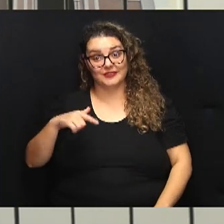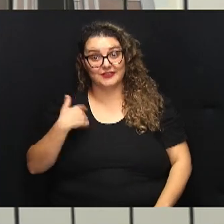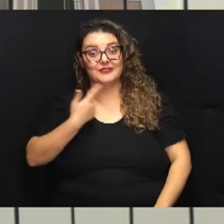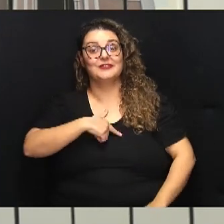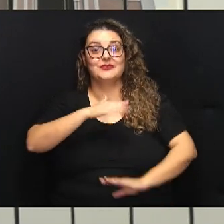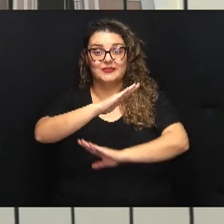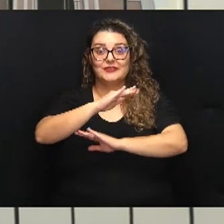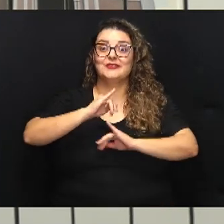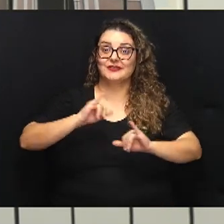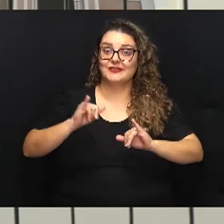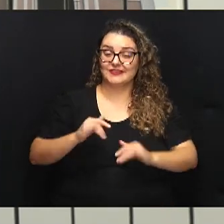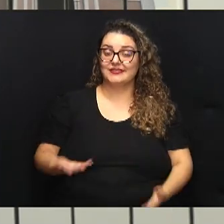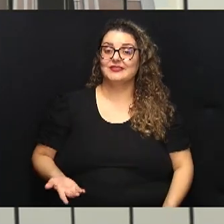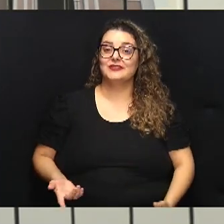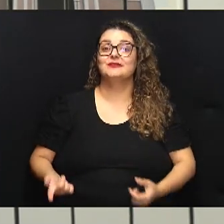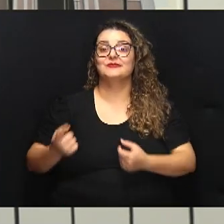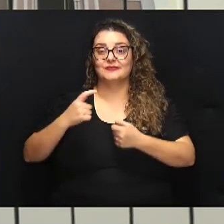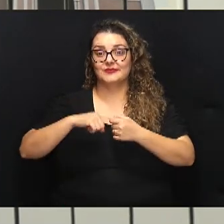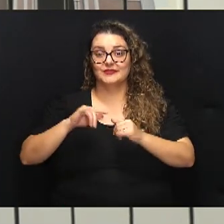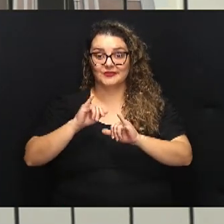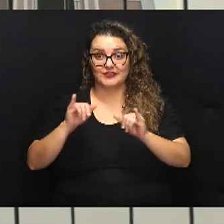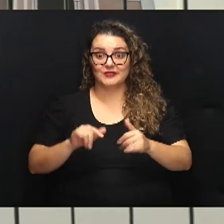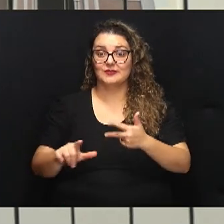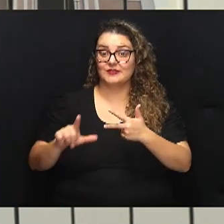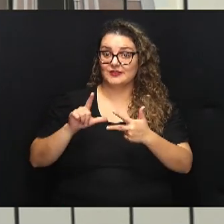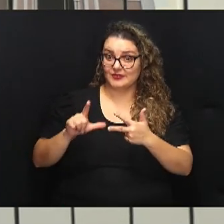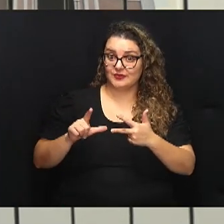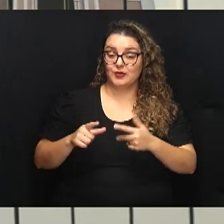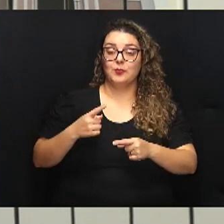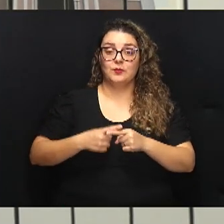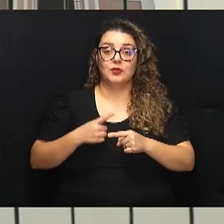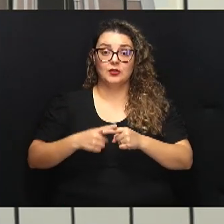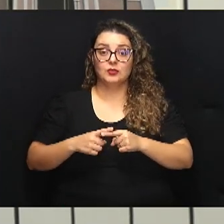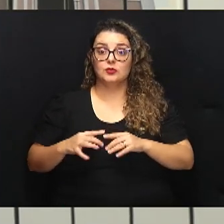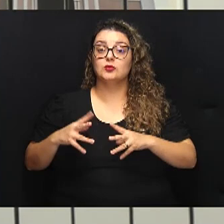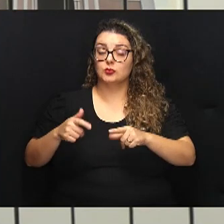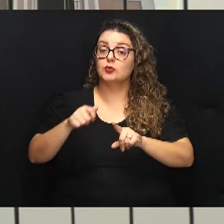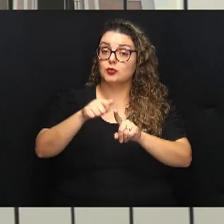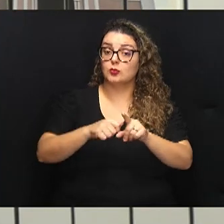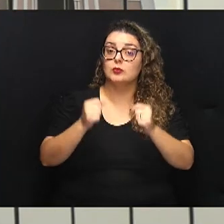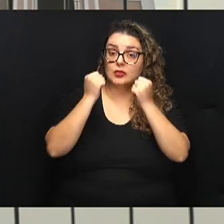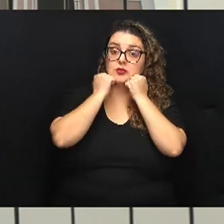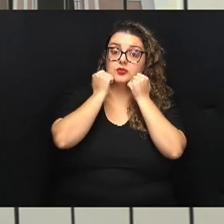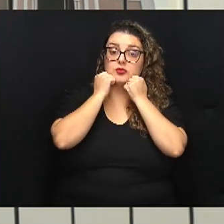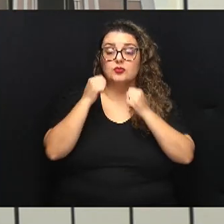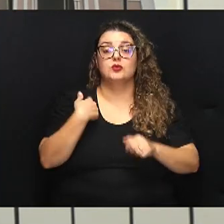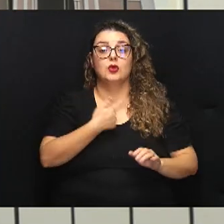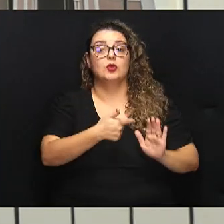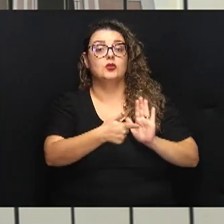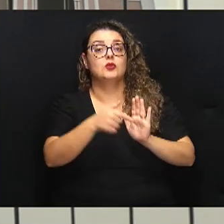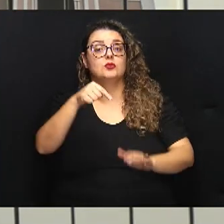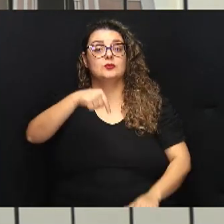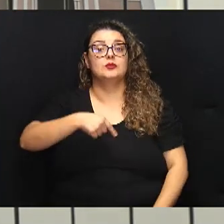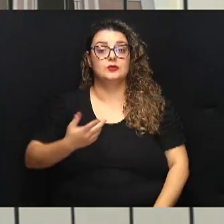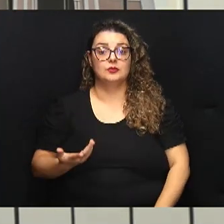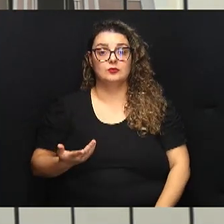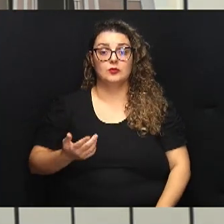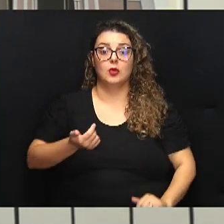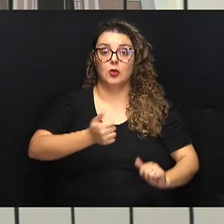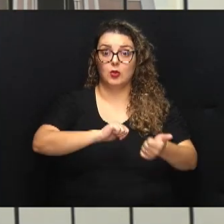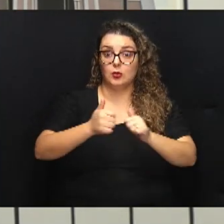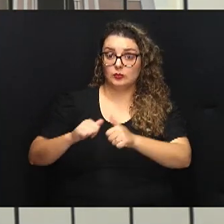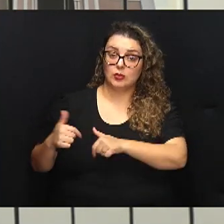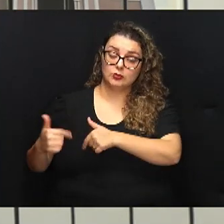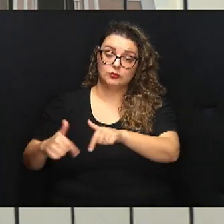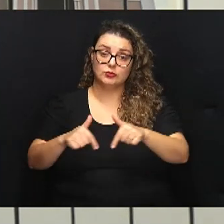com o nosso telejornal, voltando às notícias do Legislativo, porque durante todo o mês de julho nós estamos mostrando aqui um balanço do